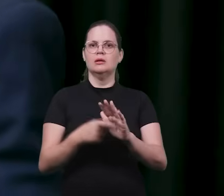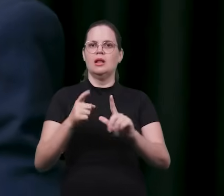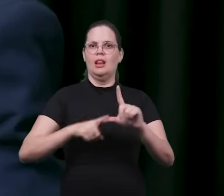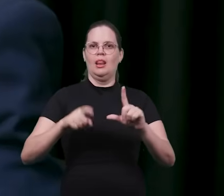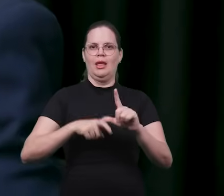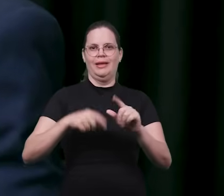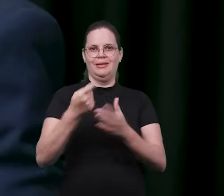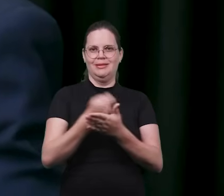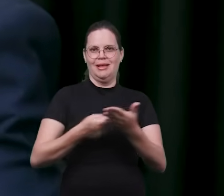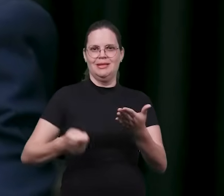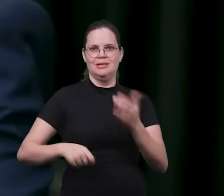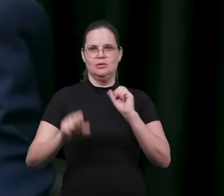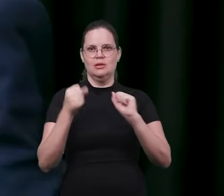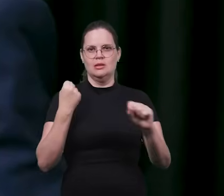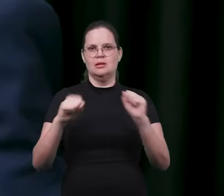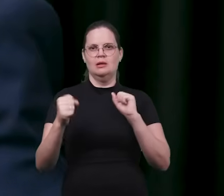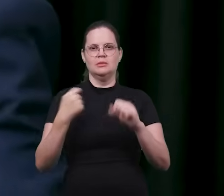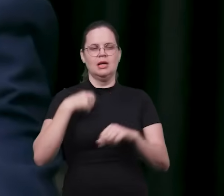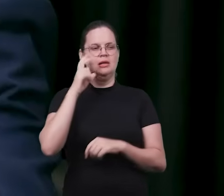começa a olhar